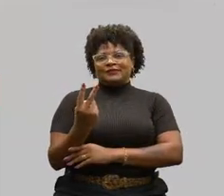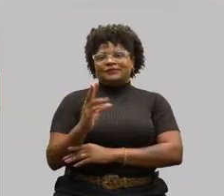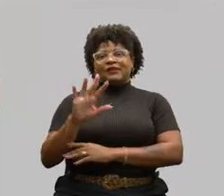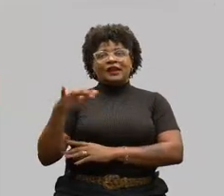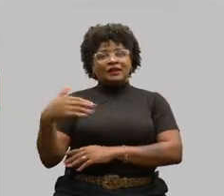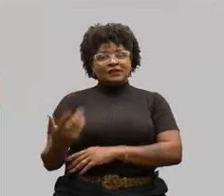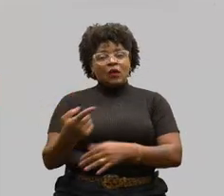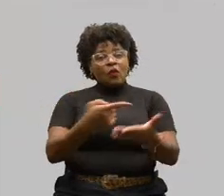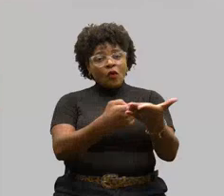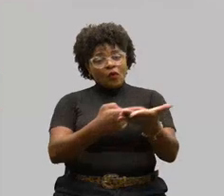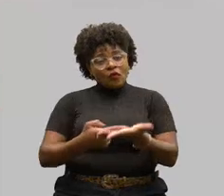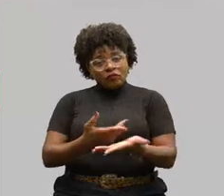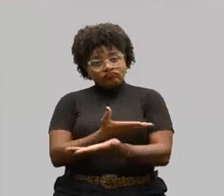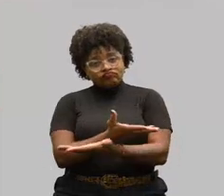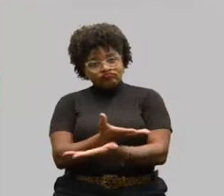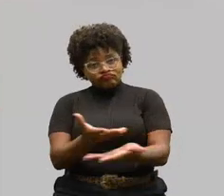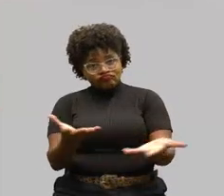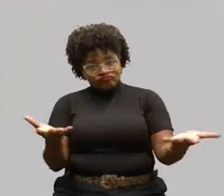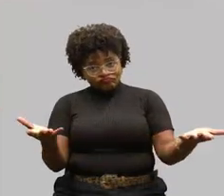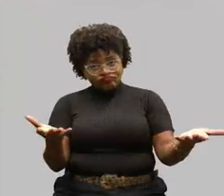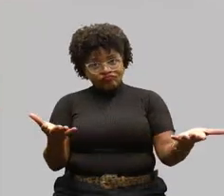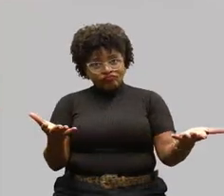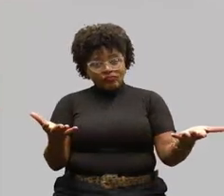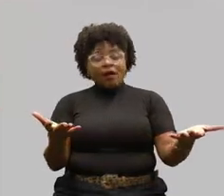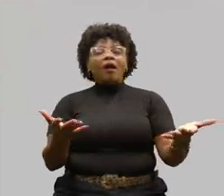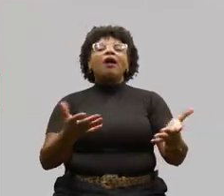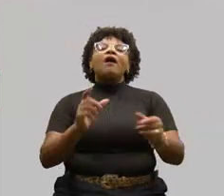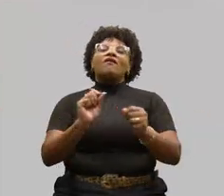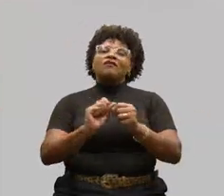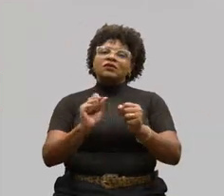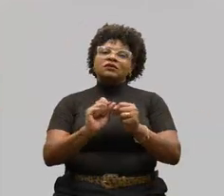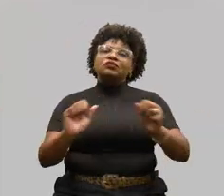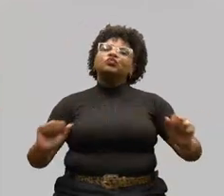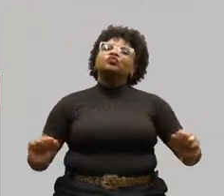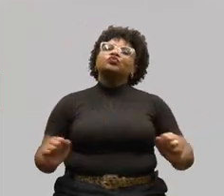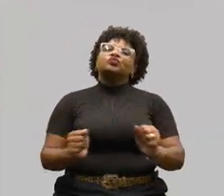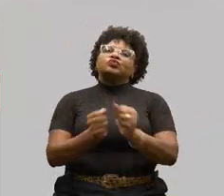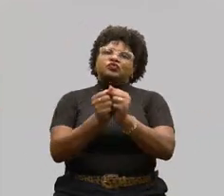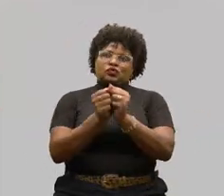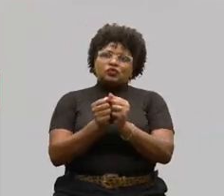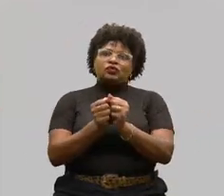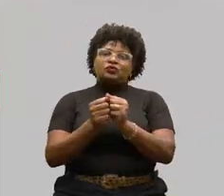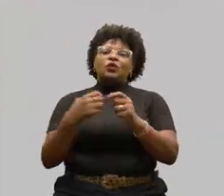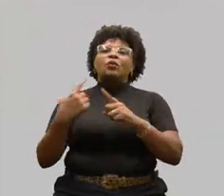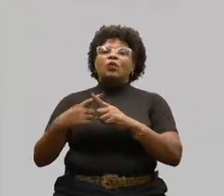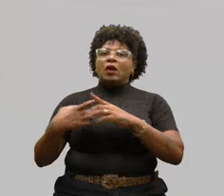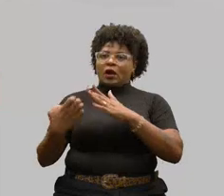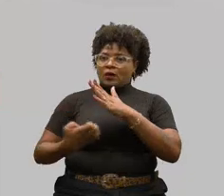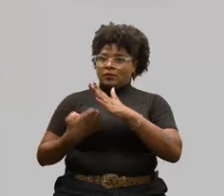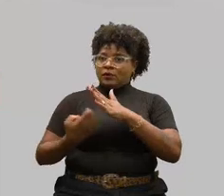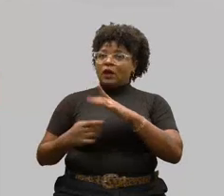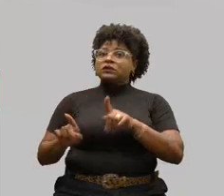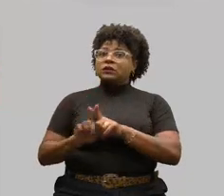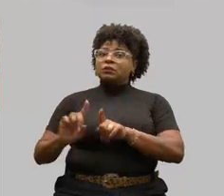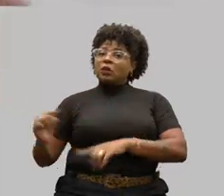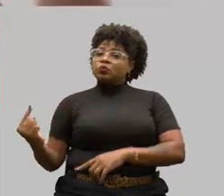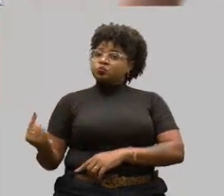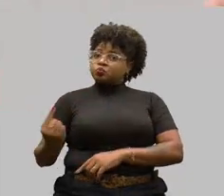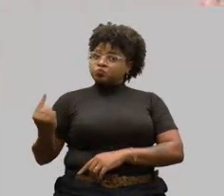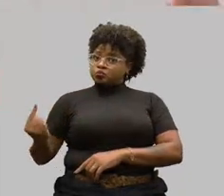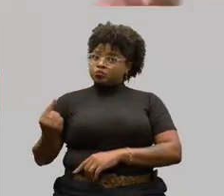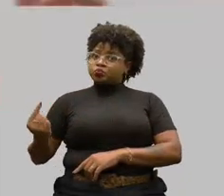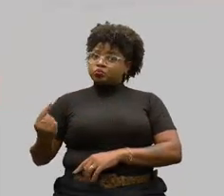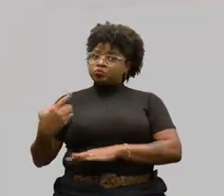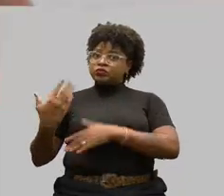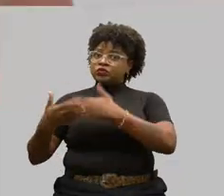o meu convite a todo mundo é vamos trabalhar junto as empresas também ficam sozinhas nesse desenvolvimento então assim eu